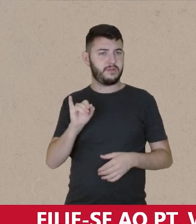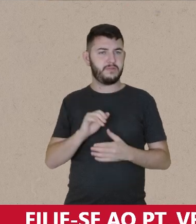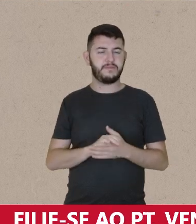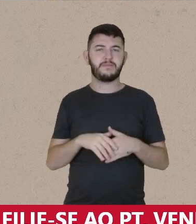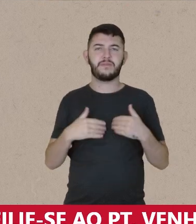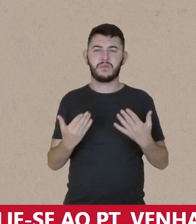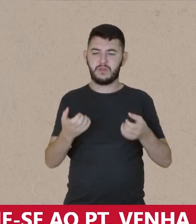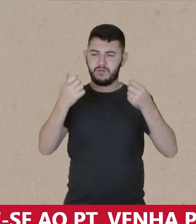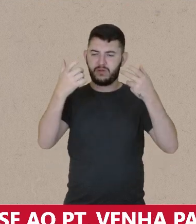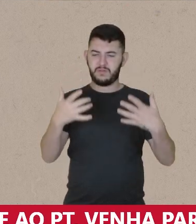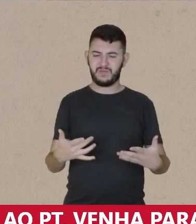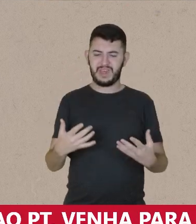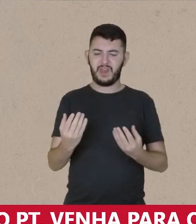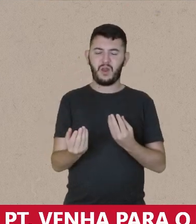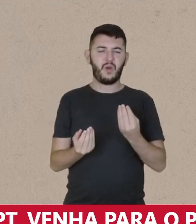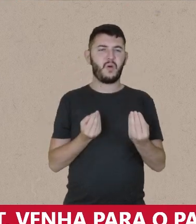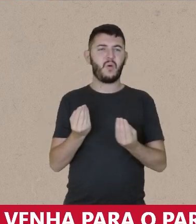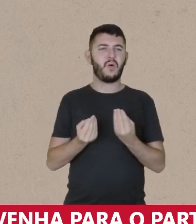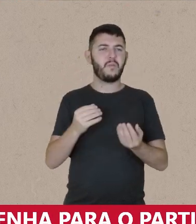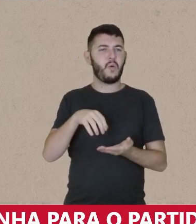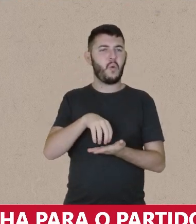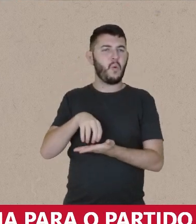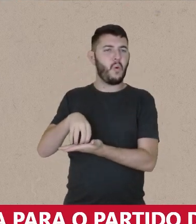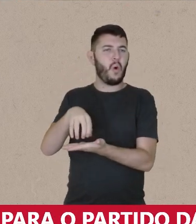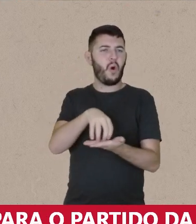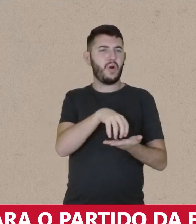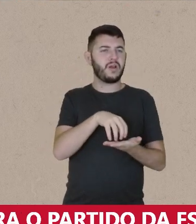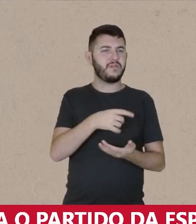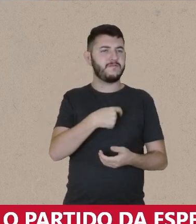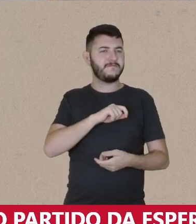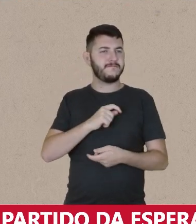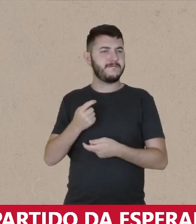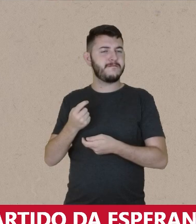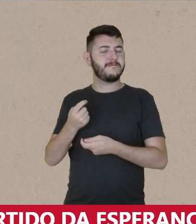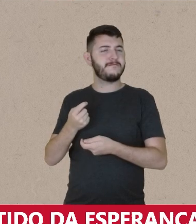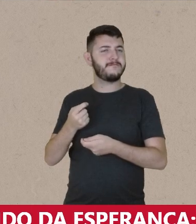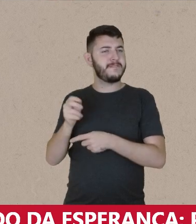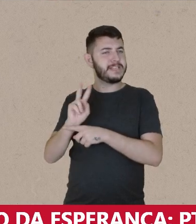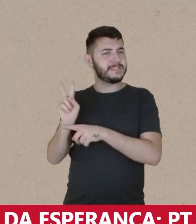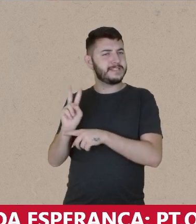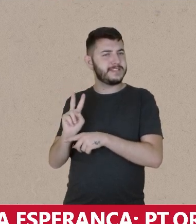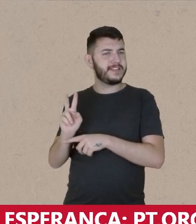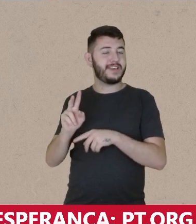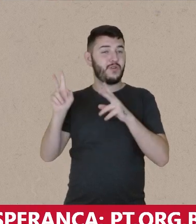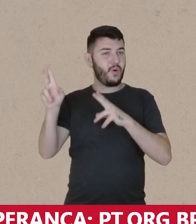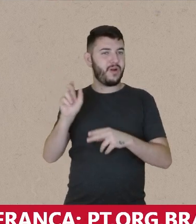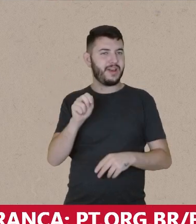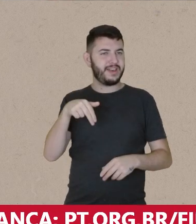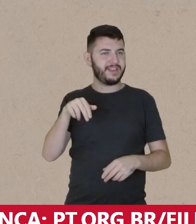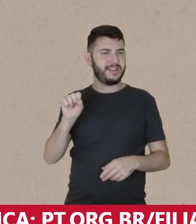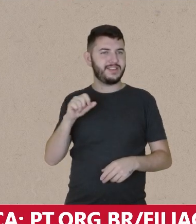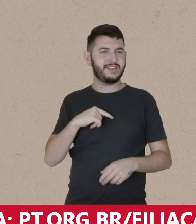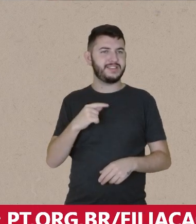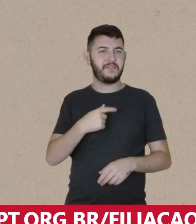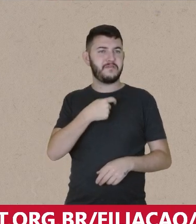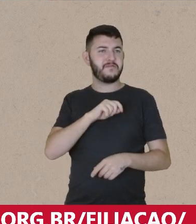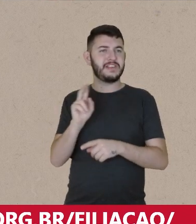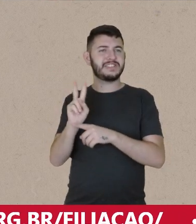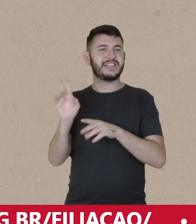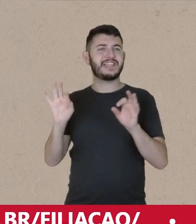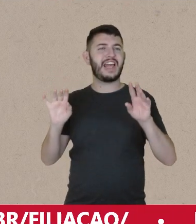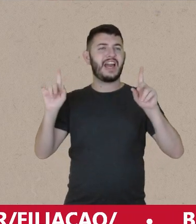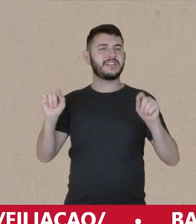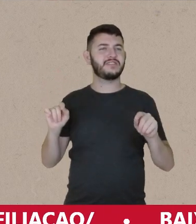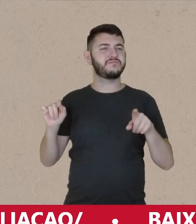um órgão que deveria fiscalizar, como é o caso do ANS, não fiscaliza, para quem a gente apela? O